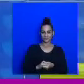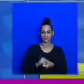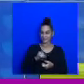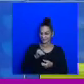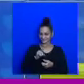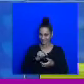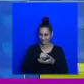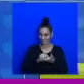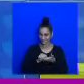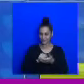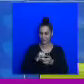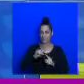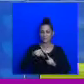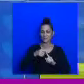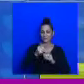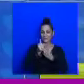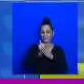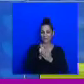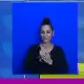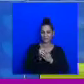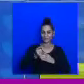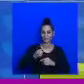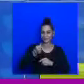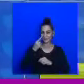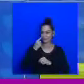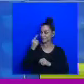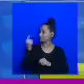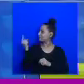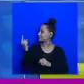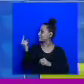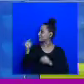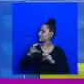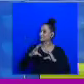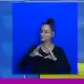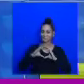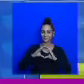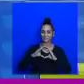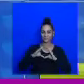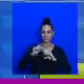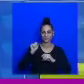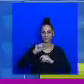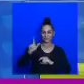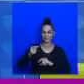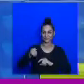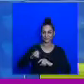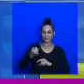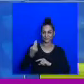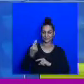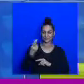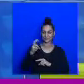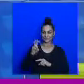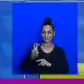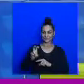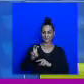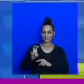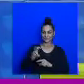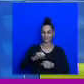E aí, tá marcando? Mais um número chegando. Bola azul, 25. Azul, número 25.